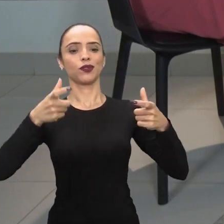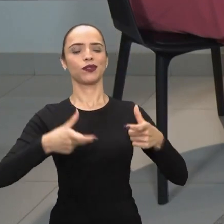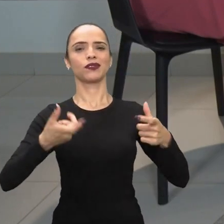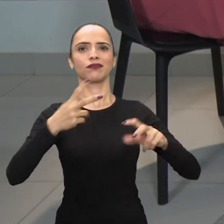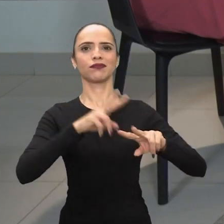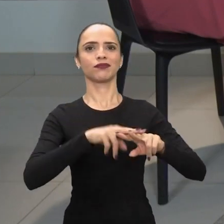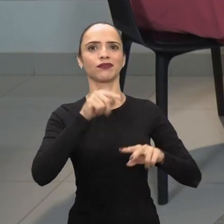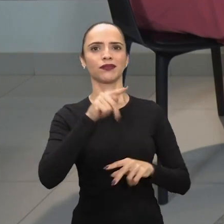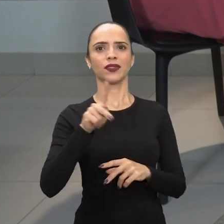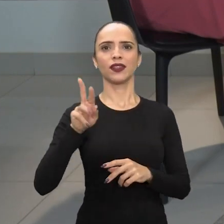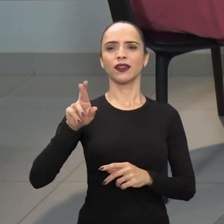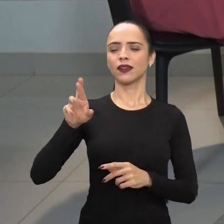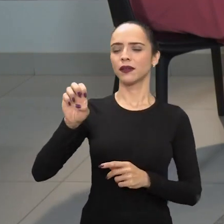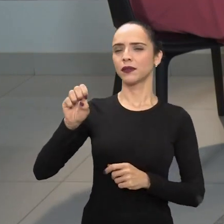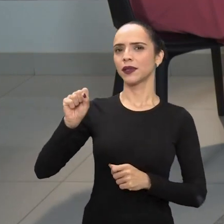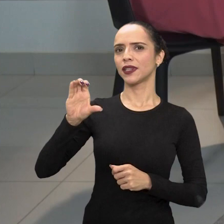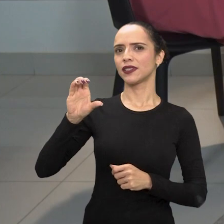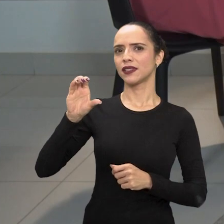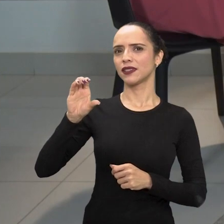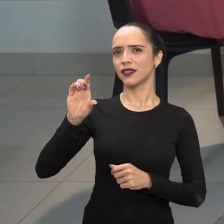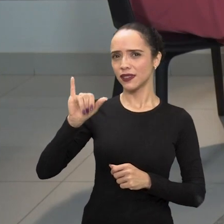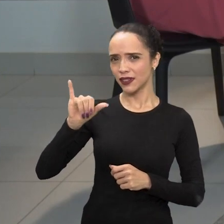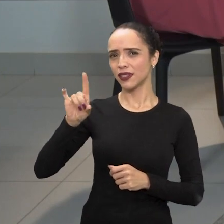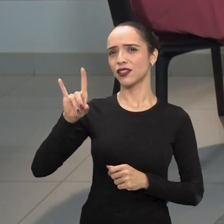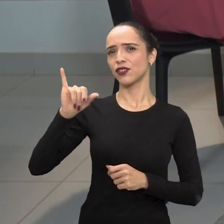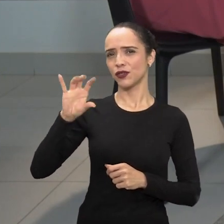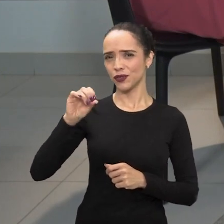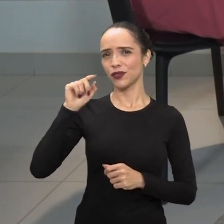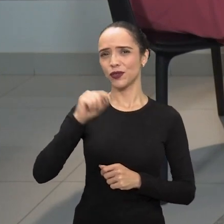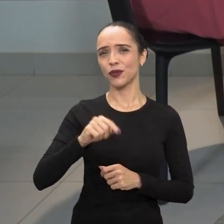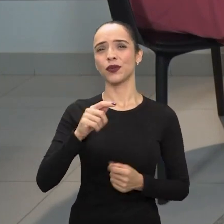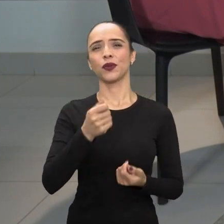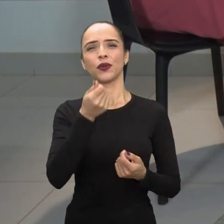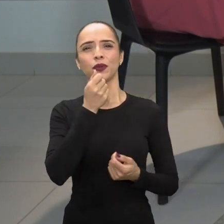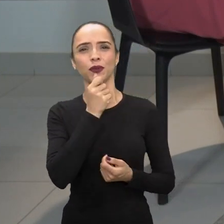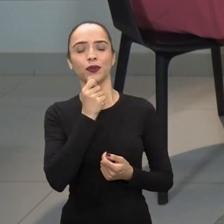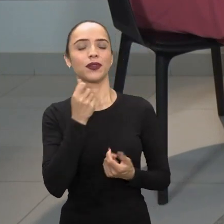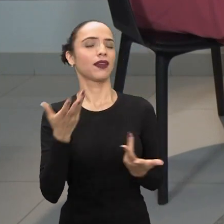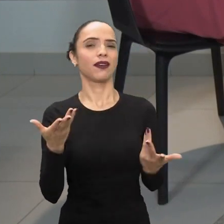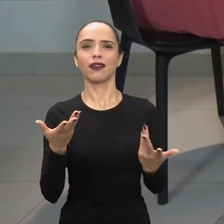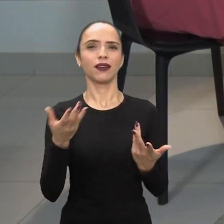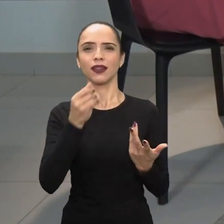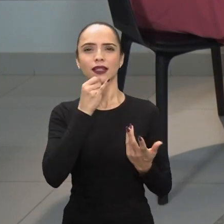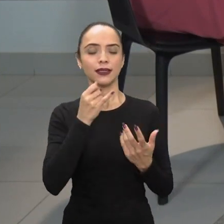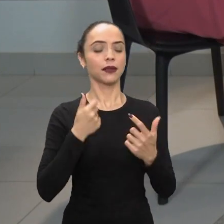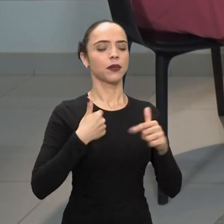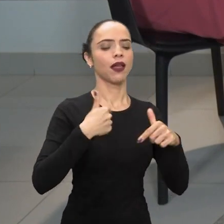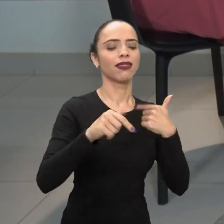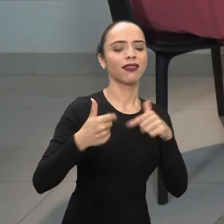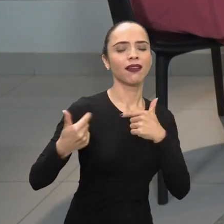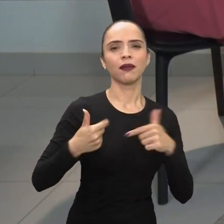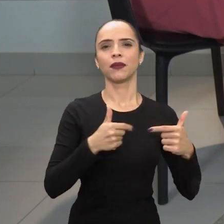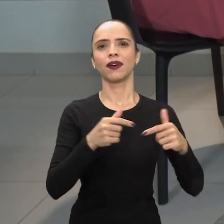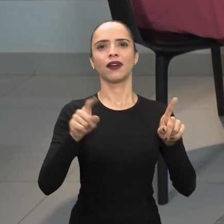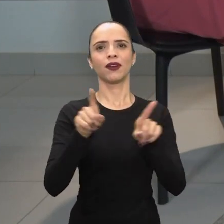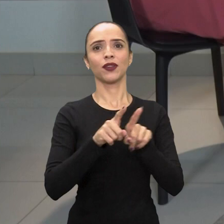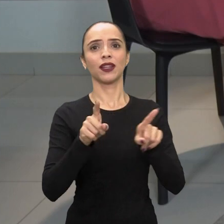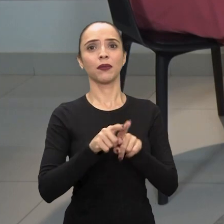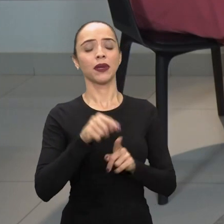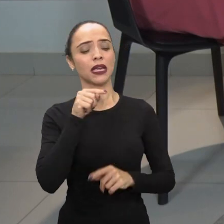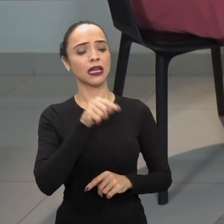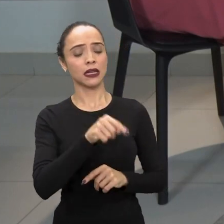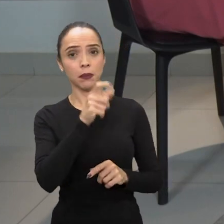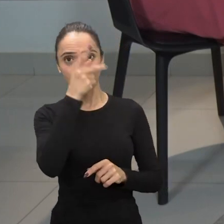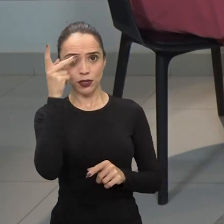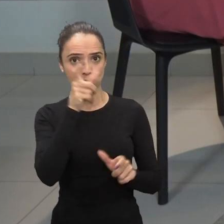violação de direitos humanos de tortura são os presentes que menos tem por exemplo a disponibilização de trabalho a disponibilização de outras formas até